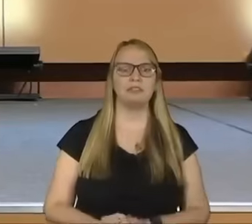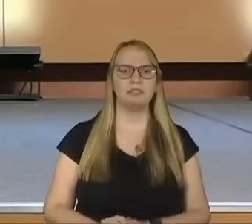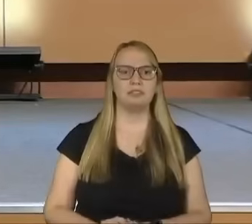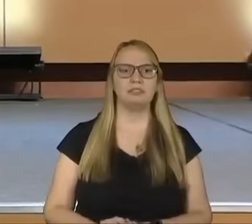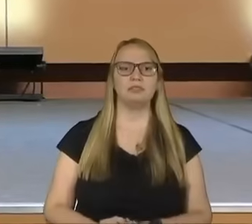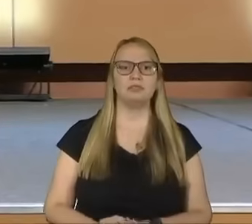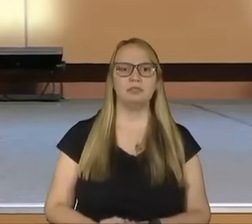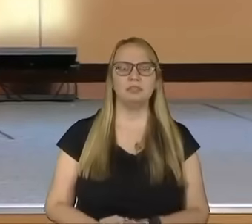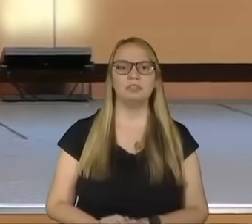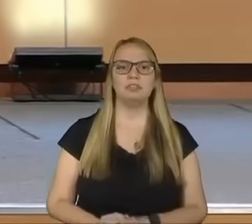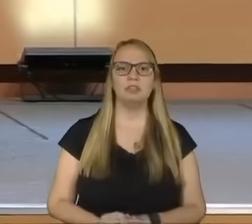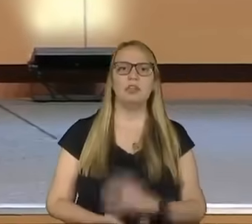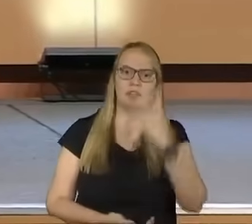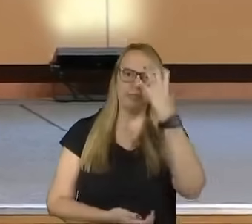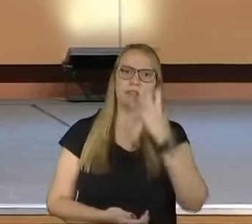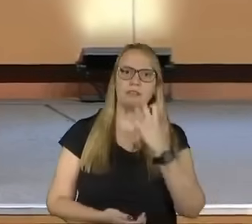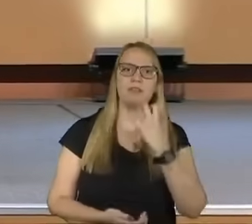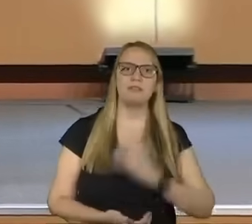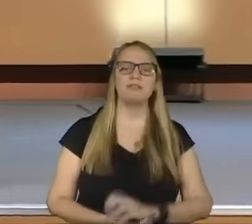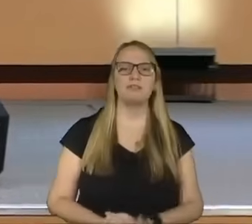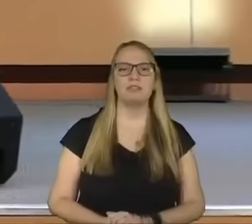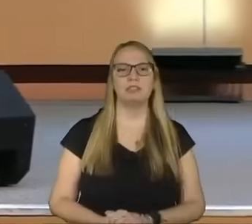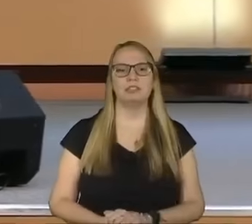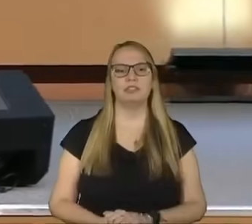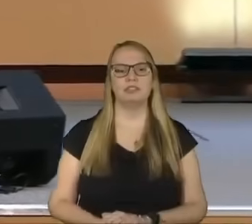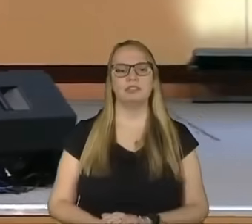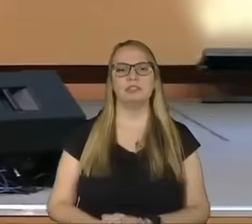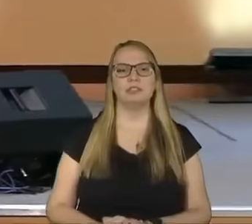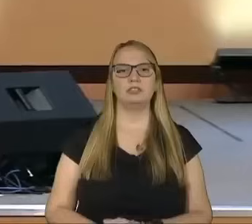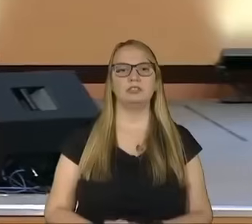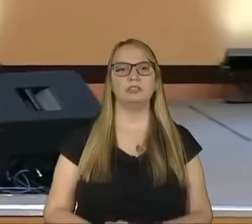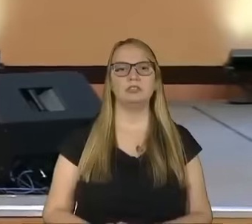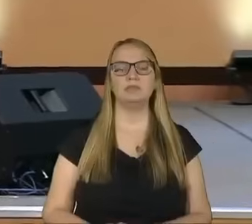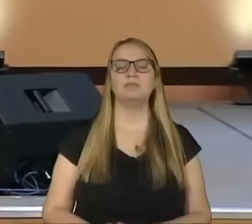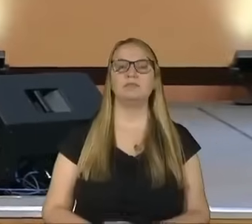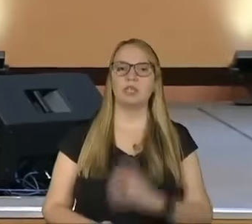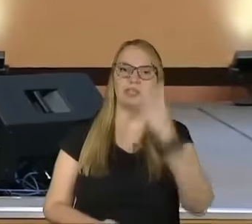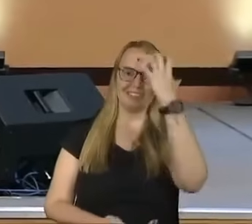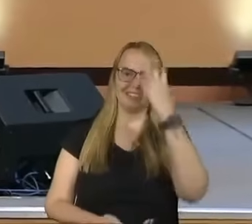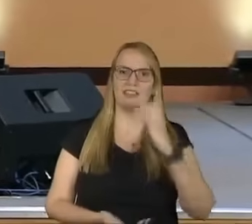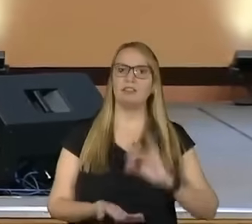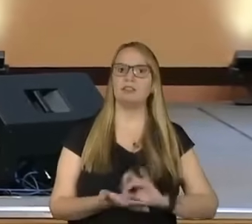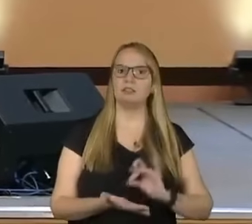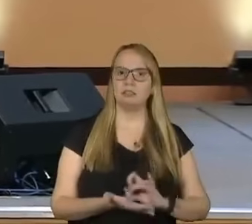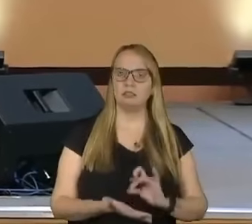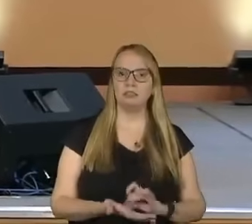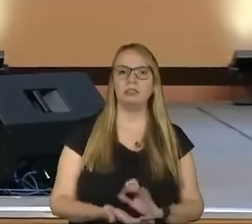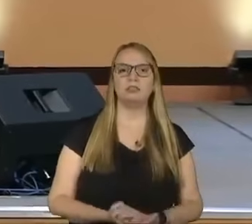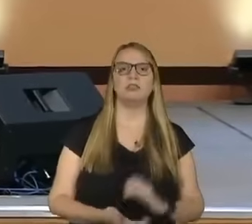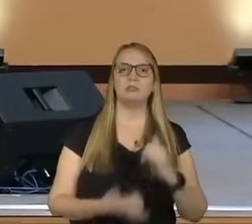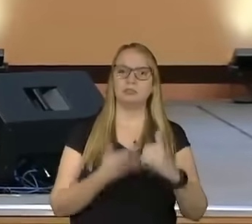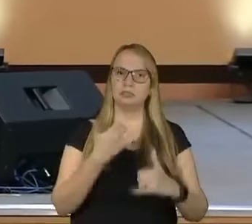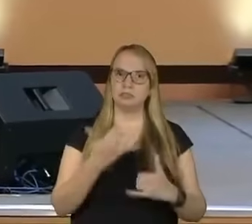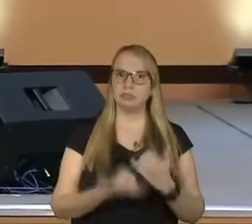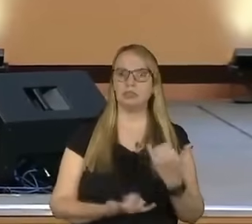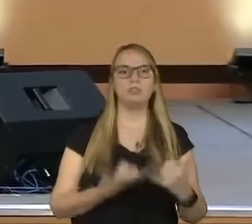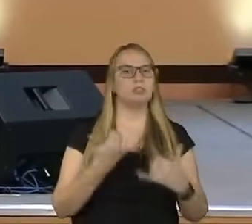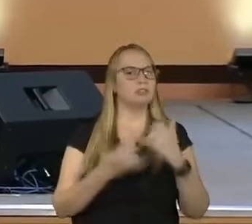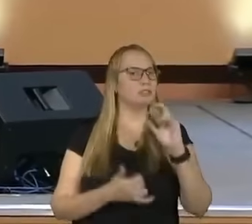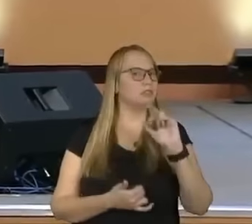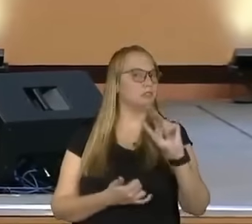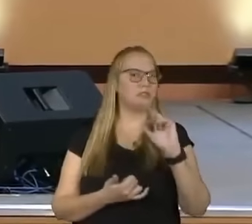isso aqui é sério meu irmão isso é muito sério isso não é uma coisa isso não é uma